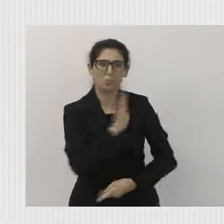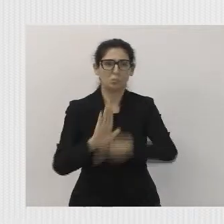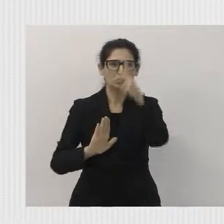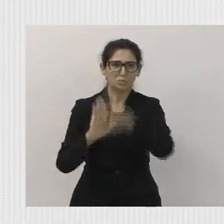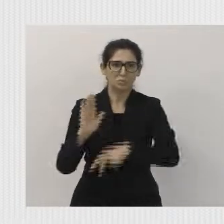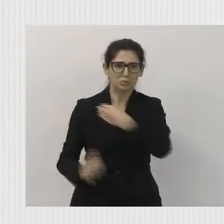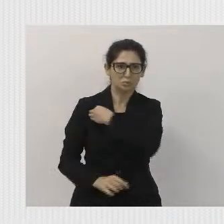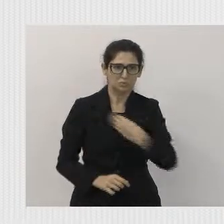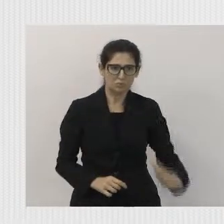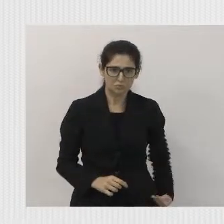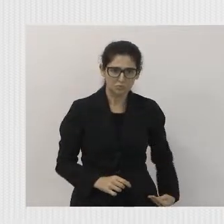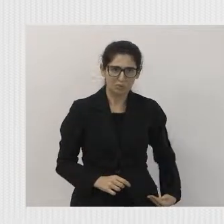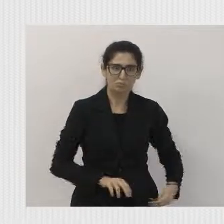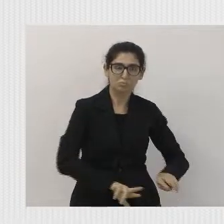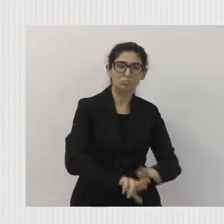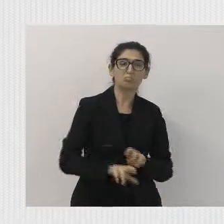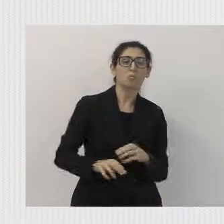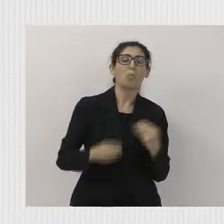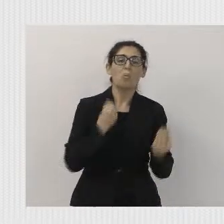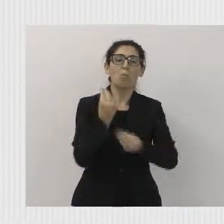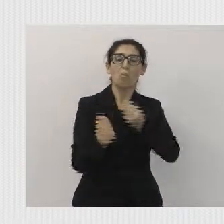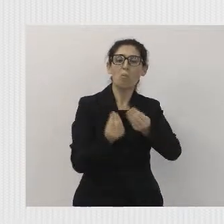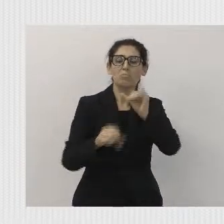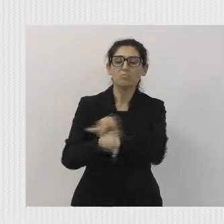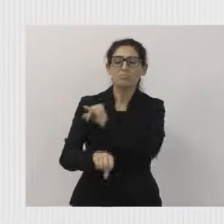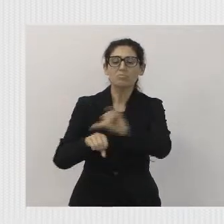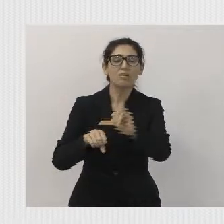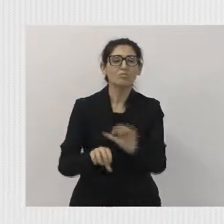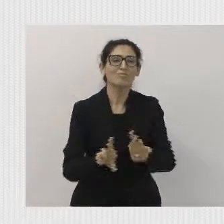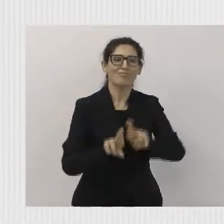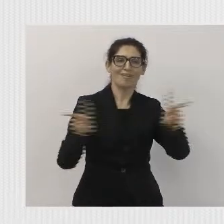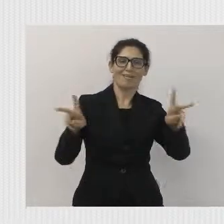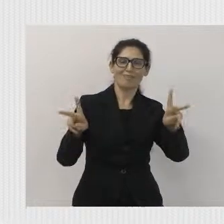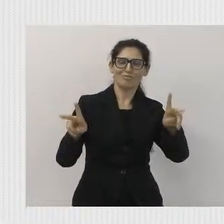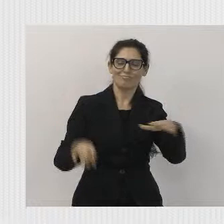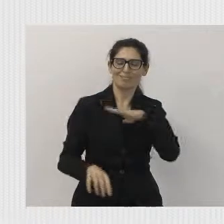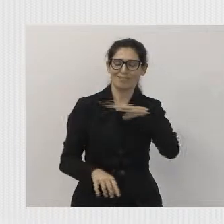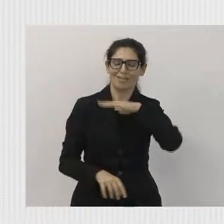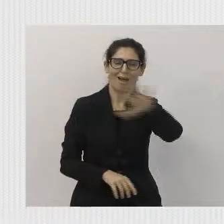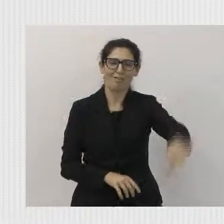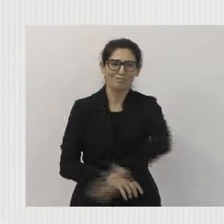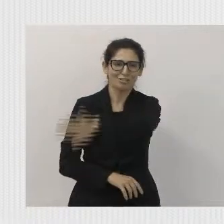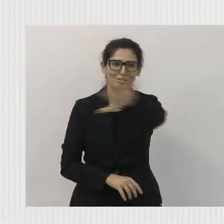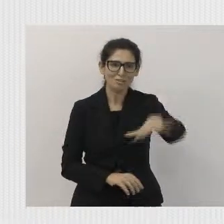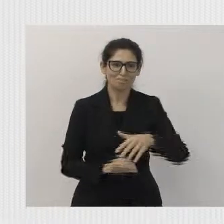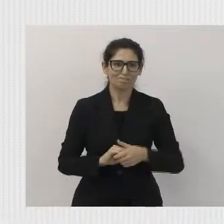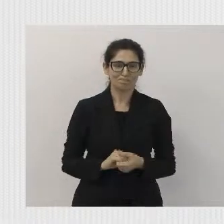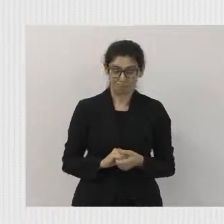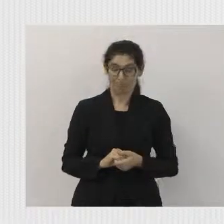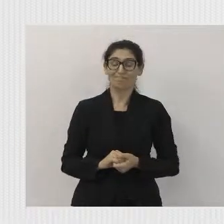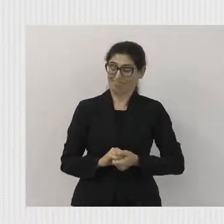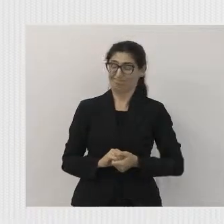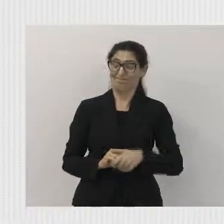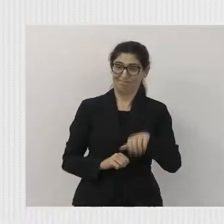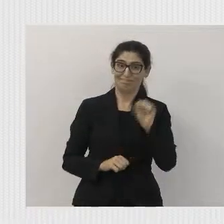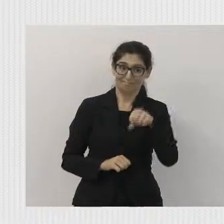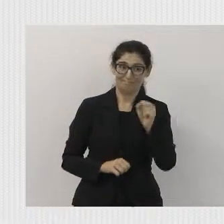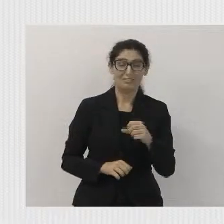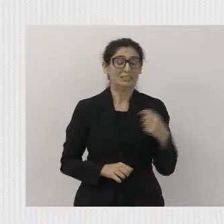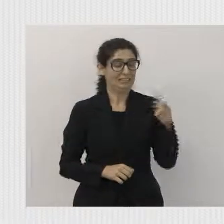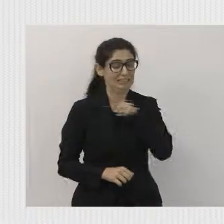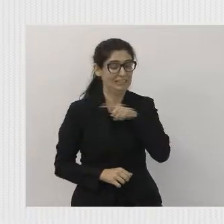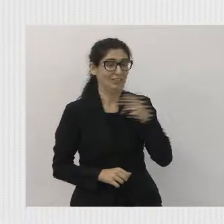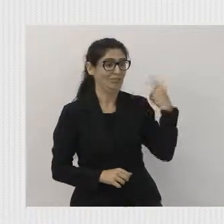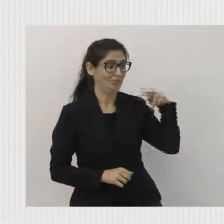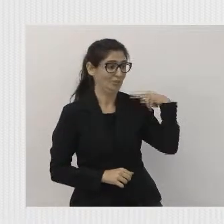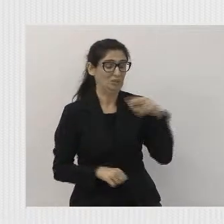políticas públicas fazendo a diferença na comunidade. Então, a gente vê várias ações acontecendo, ali tem vereadores de